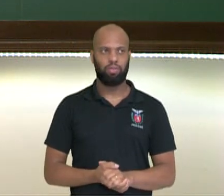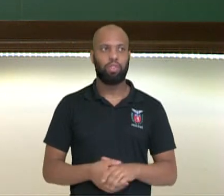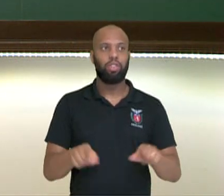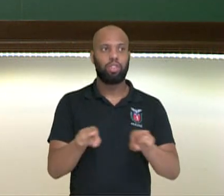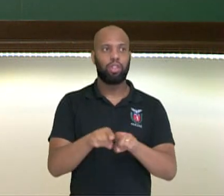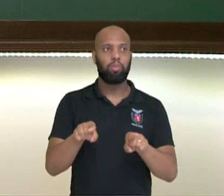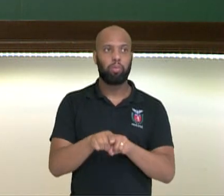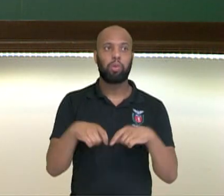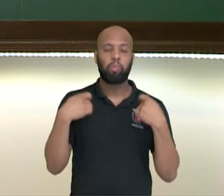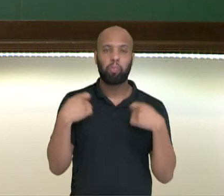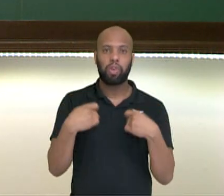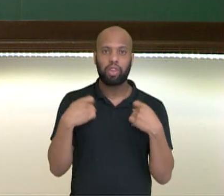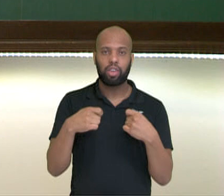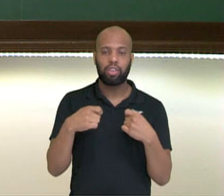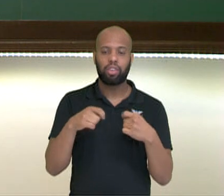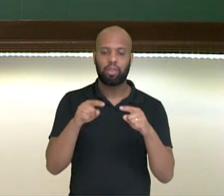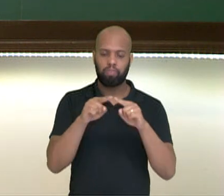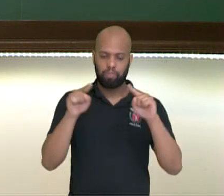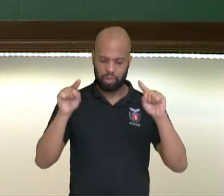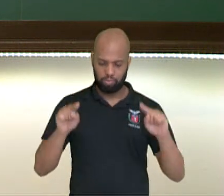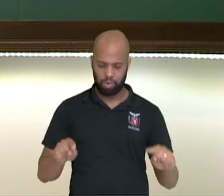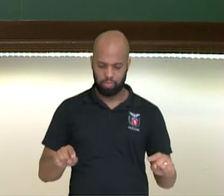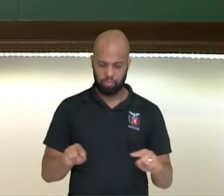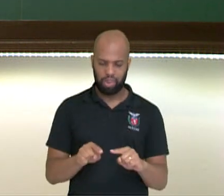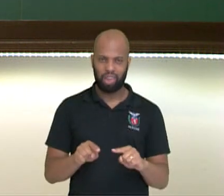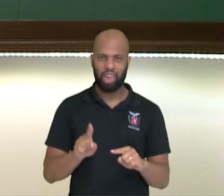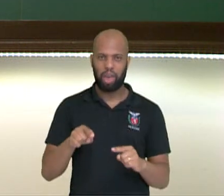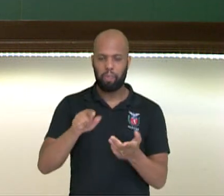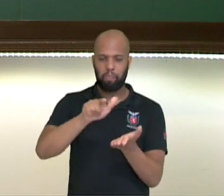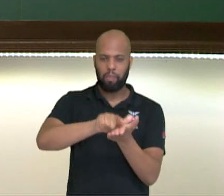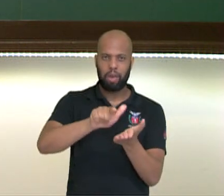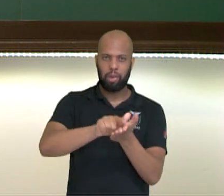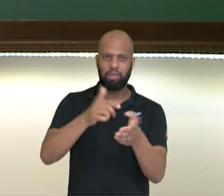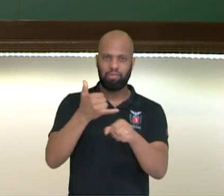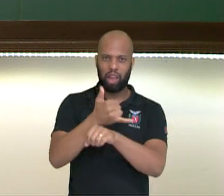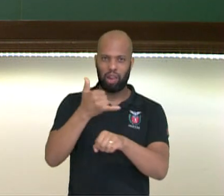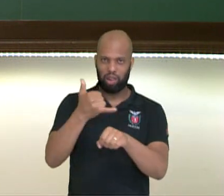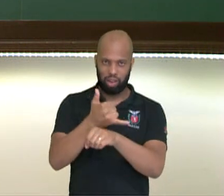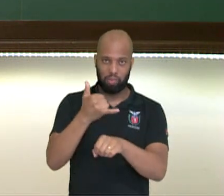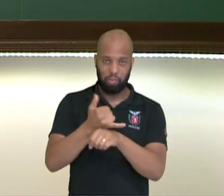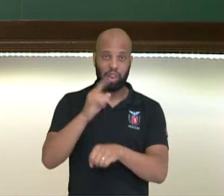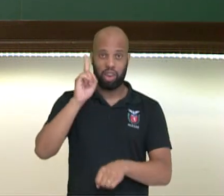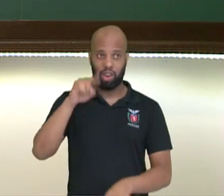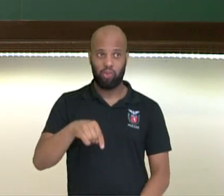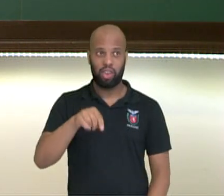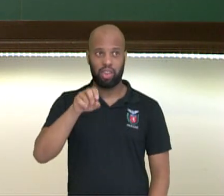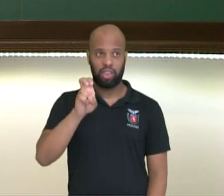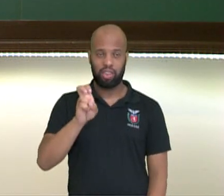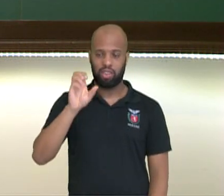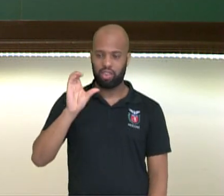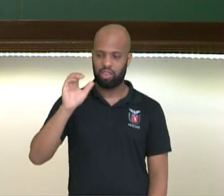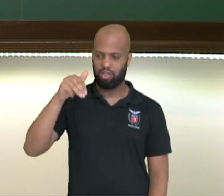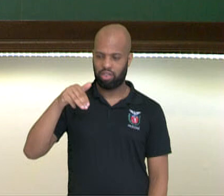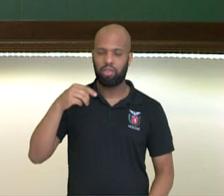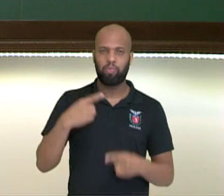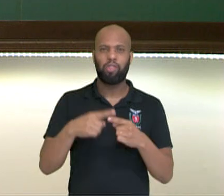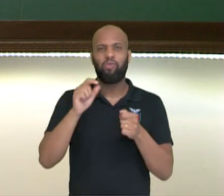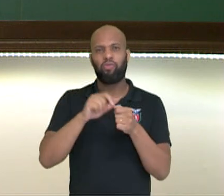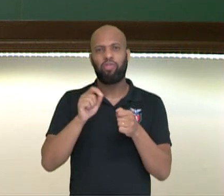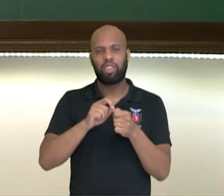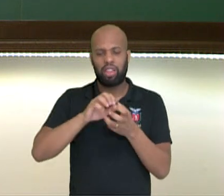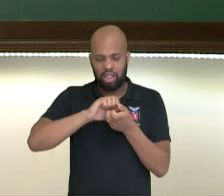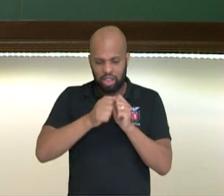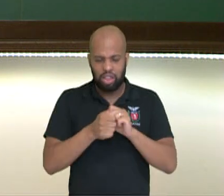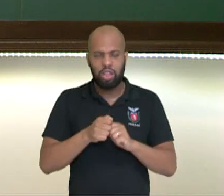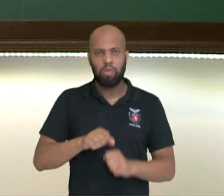um pedaço de papel alumínio de 5 centímetros, até menos, tá? Então, a bolinha tem que ser bem pequenininha. Então, pode ser até menos que